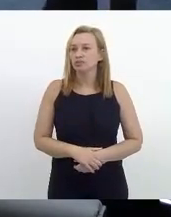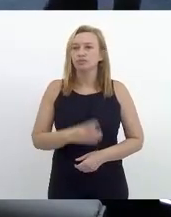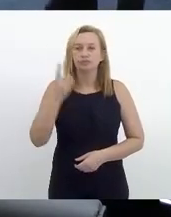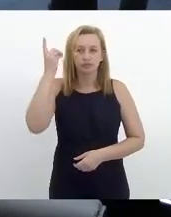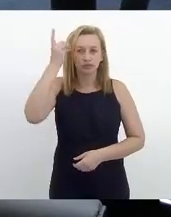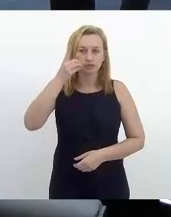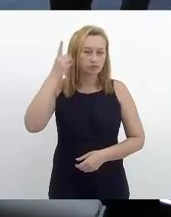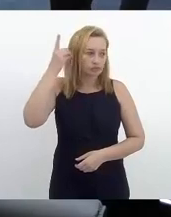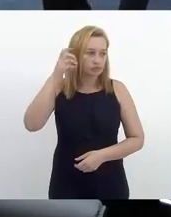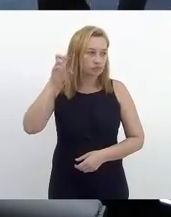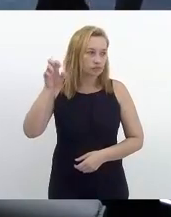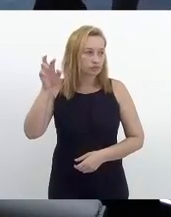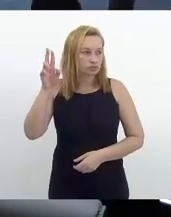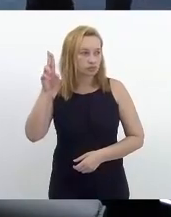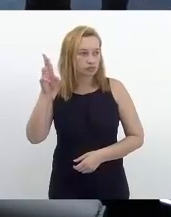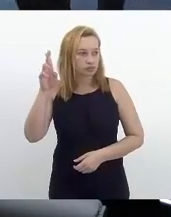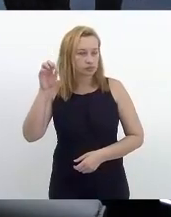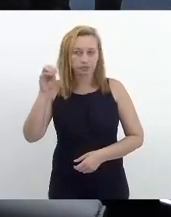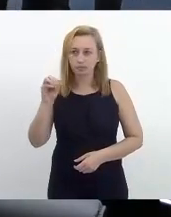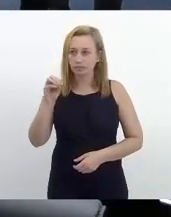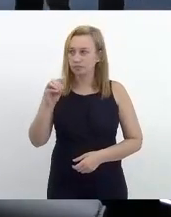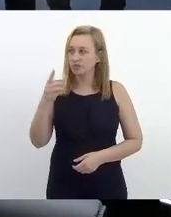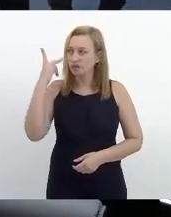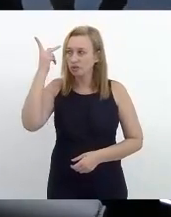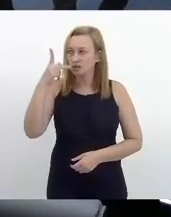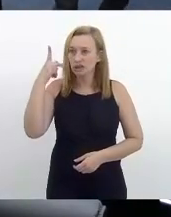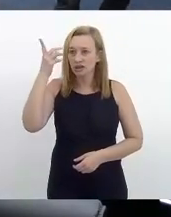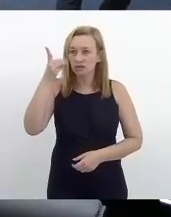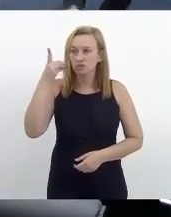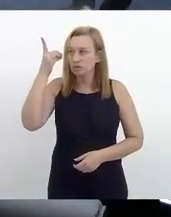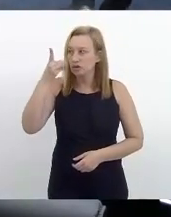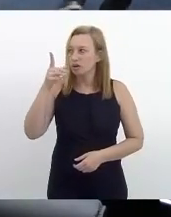Deputado Eurico Júnior. Deputado Pedro Ricardo.